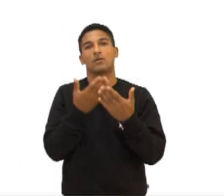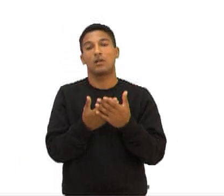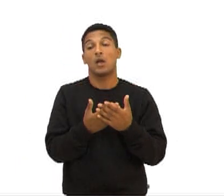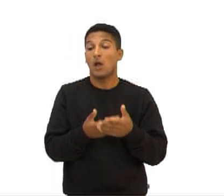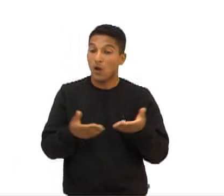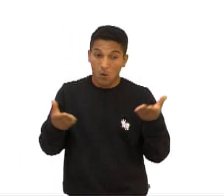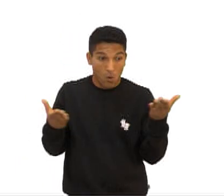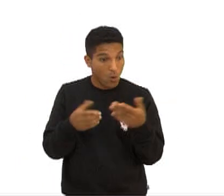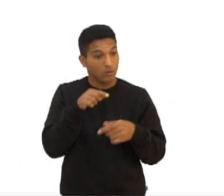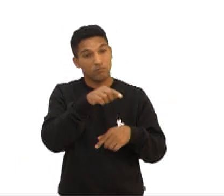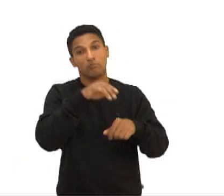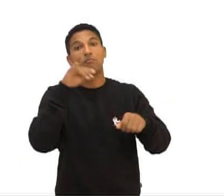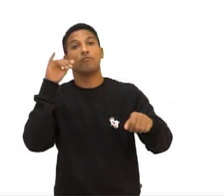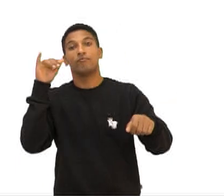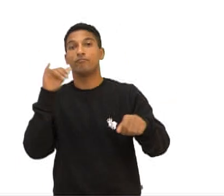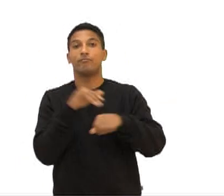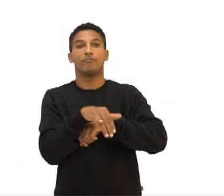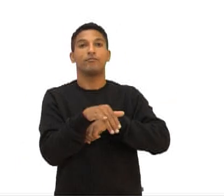tá?